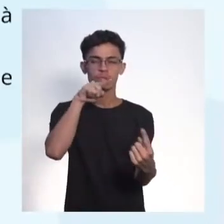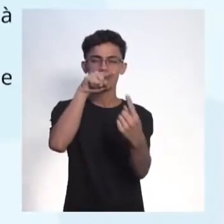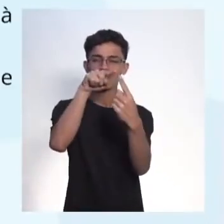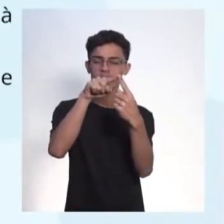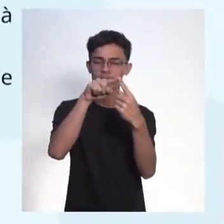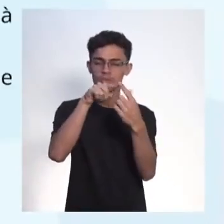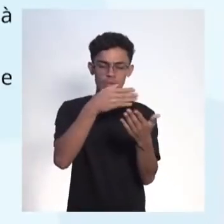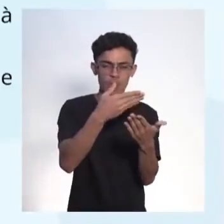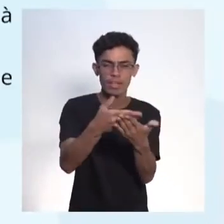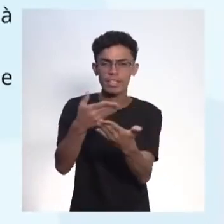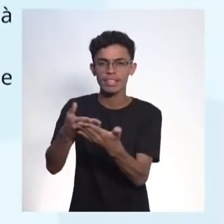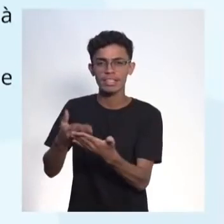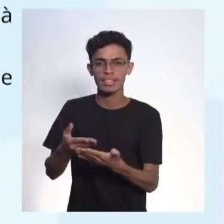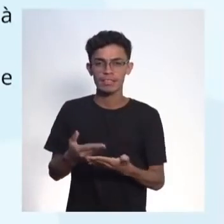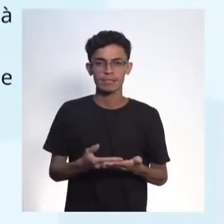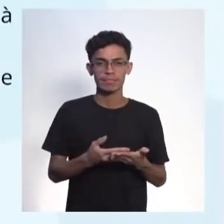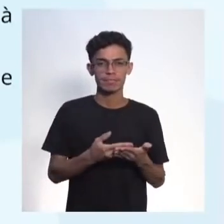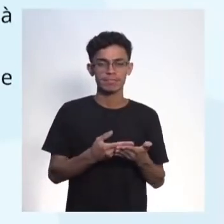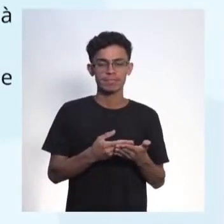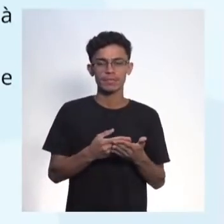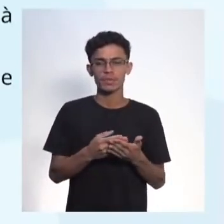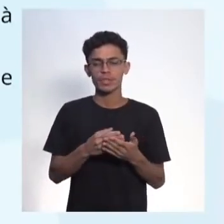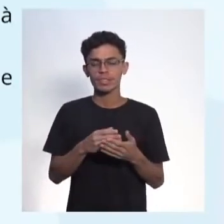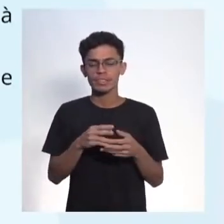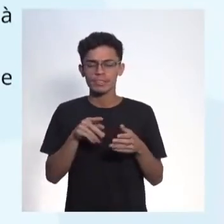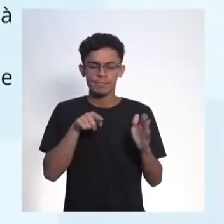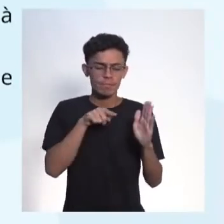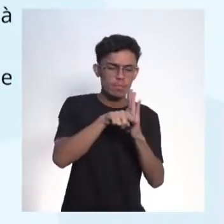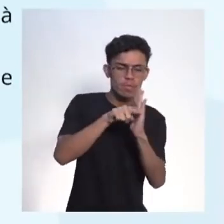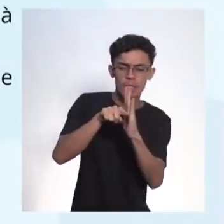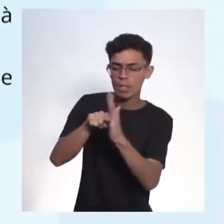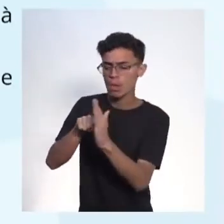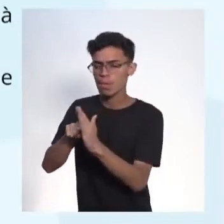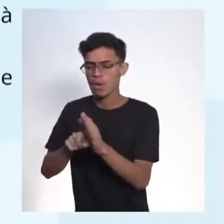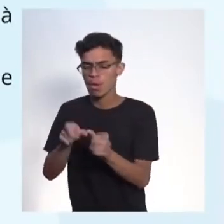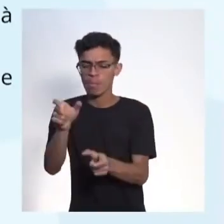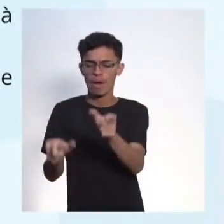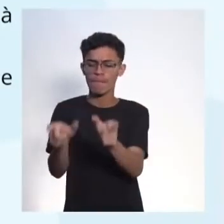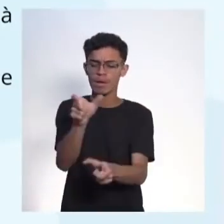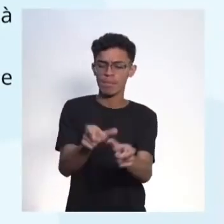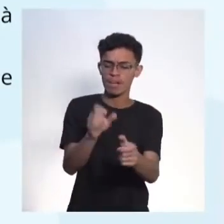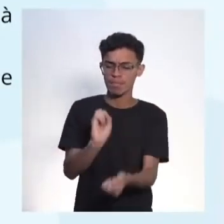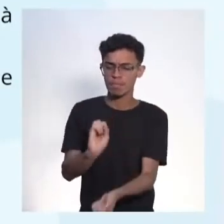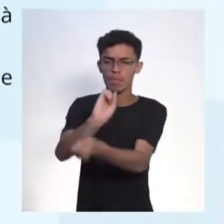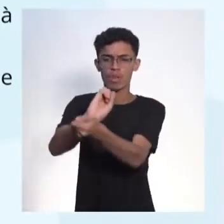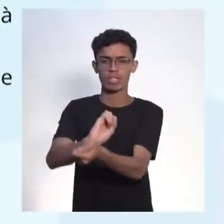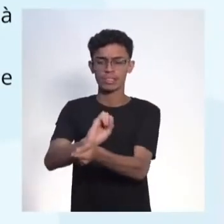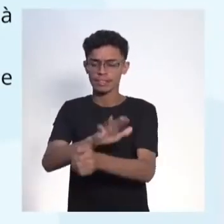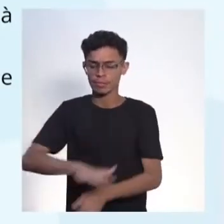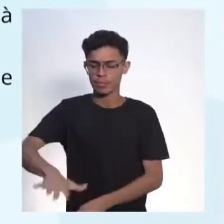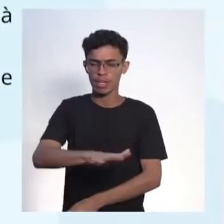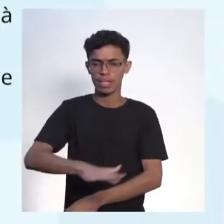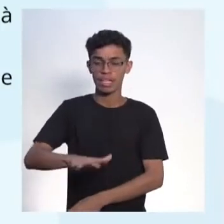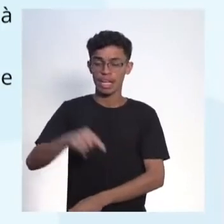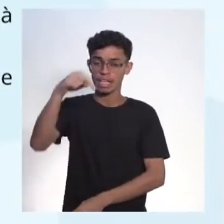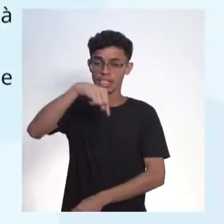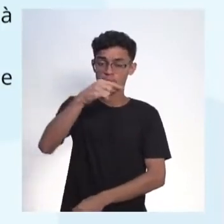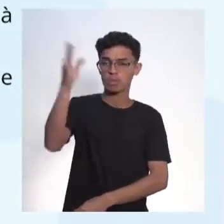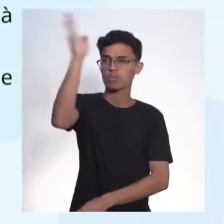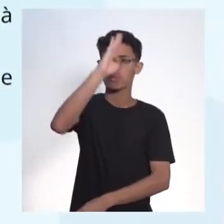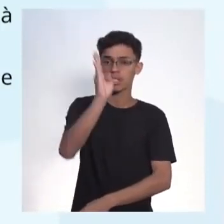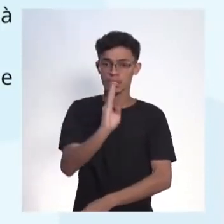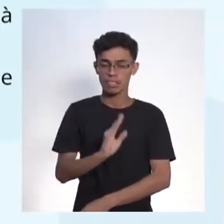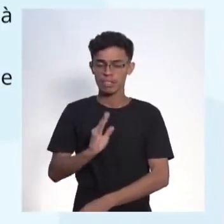Objetivo da aula. Objetivos: identificar e analisar a situação dos escravizados no território brasileiro e